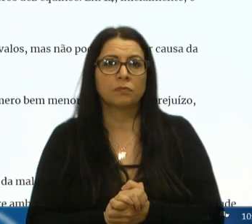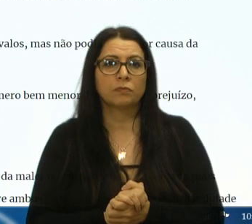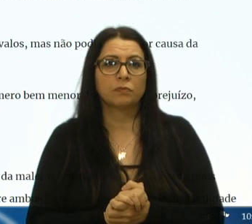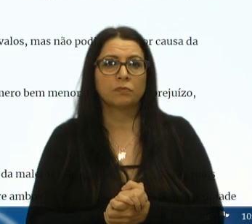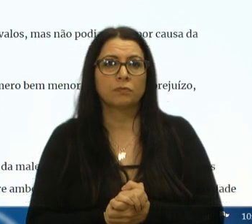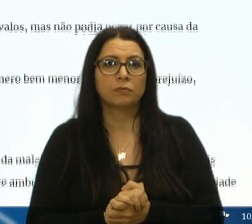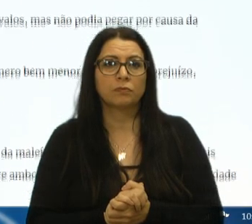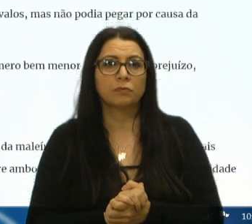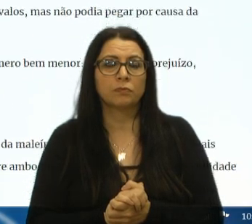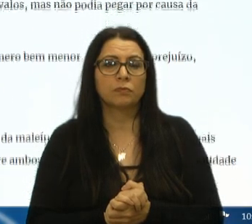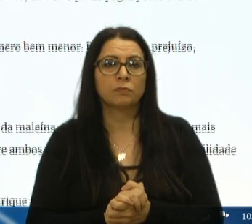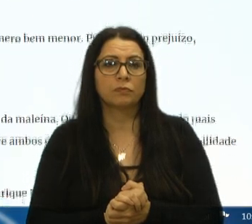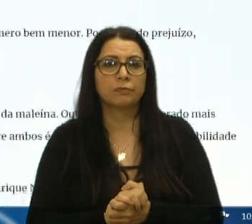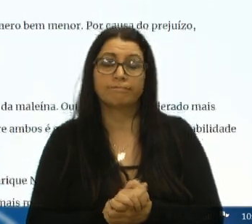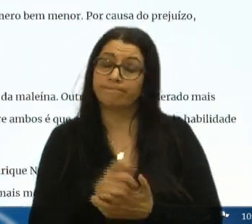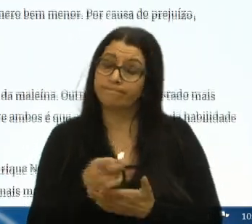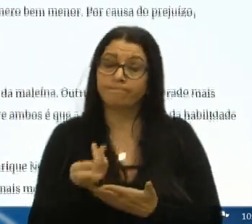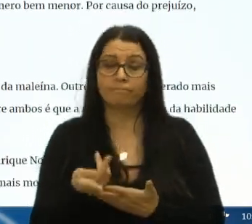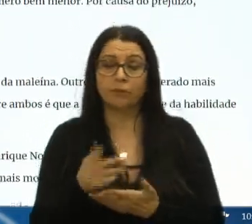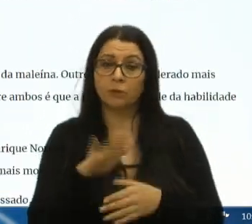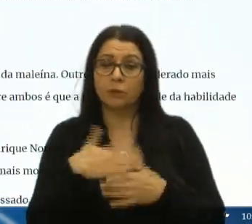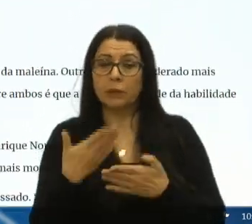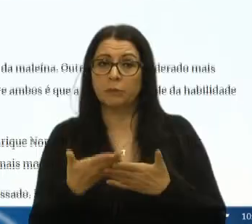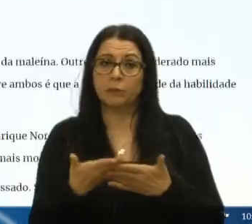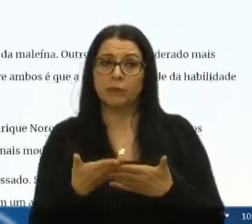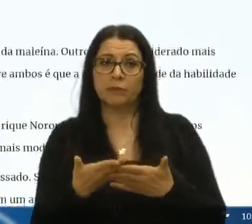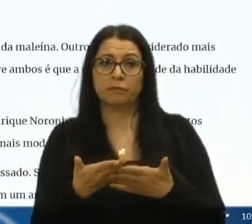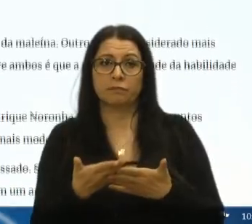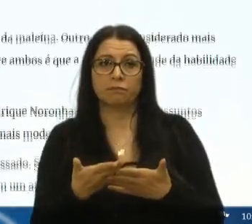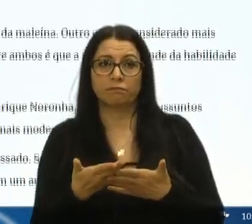Então, isso deixa cada vez mais